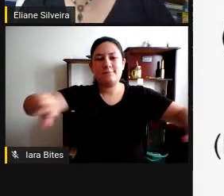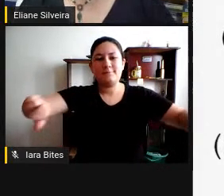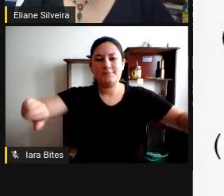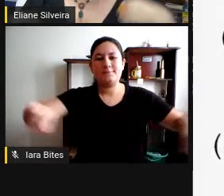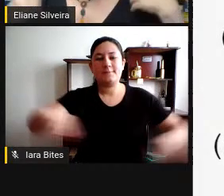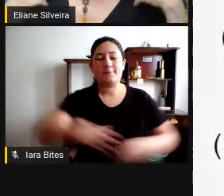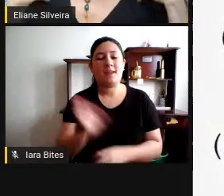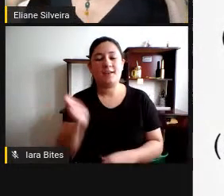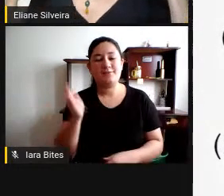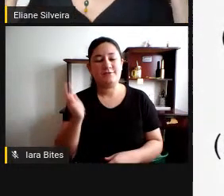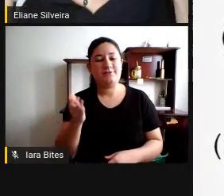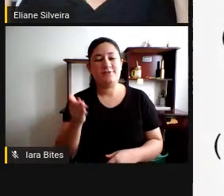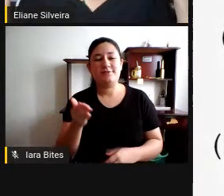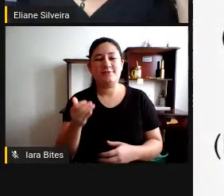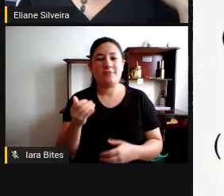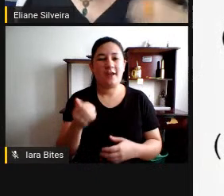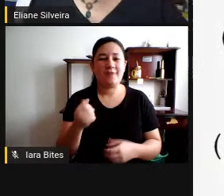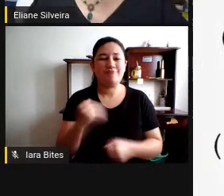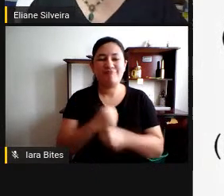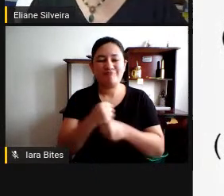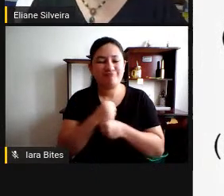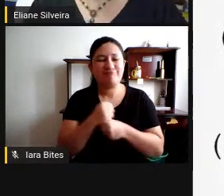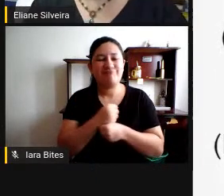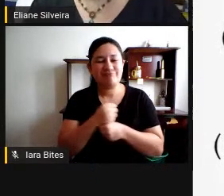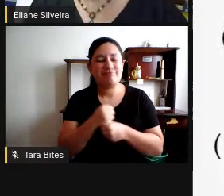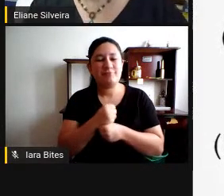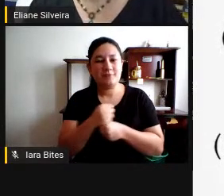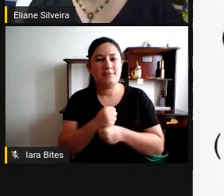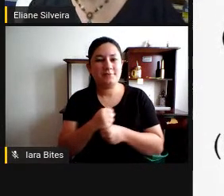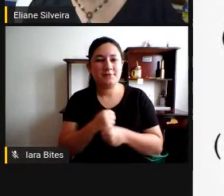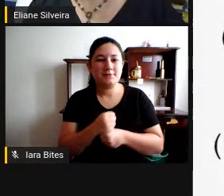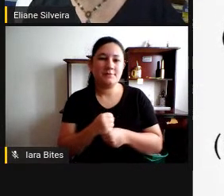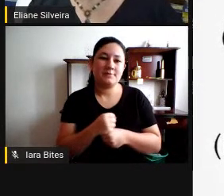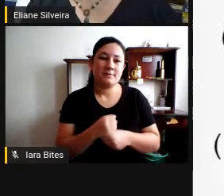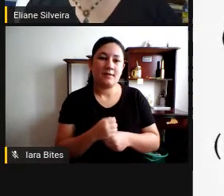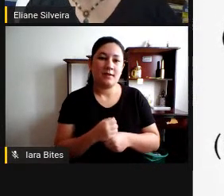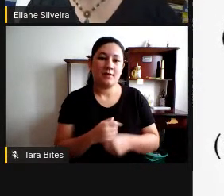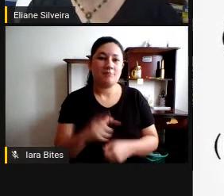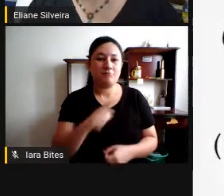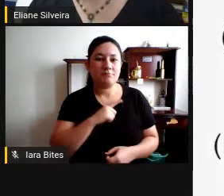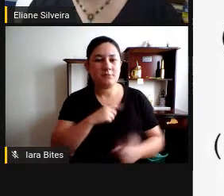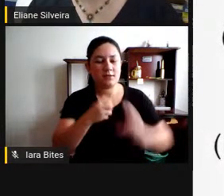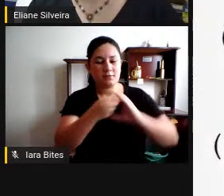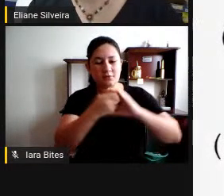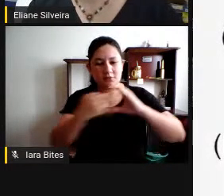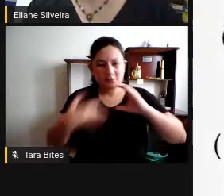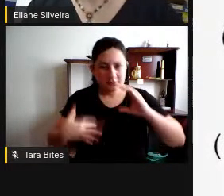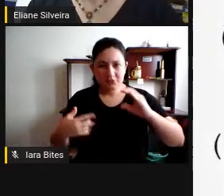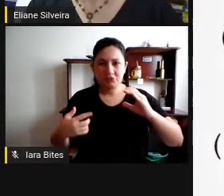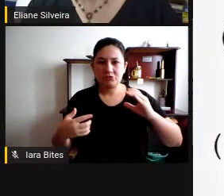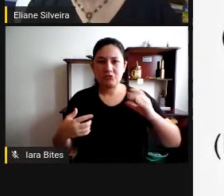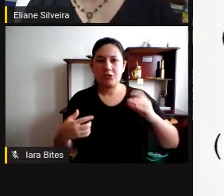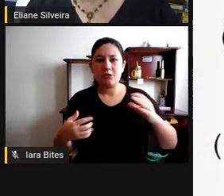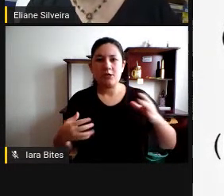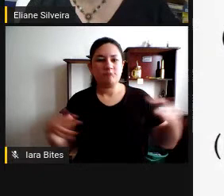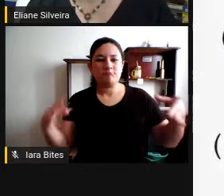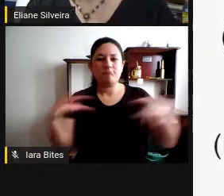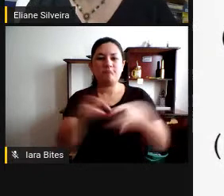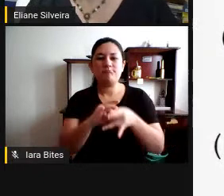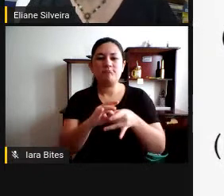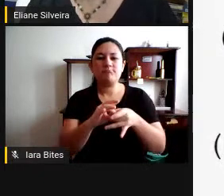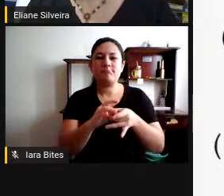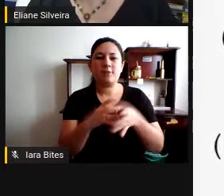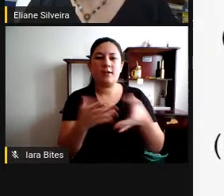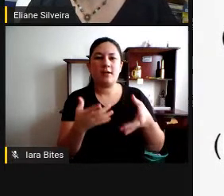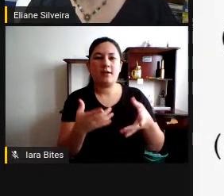produção caudalosa e robusta e tais características que combinam amplidão e profundidade certamente se